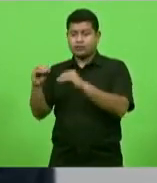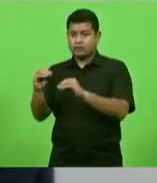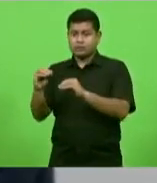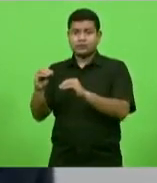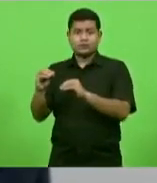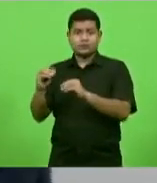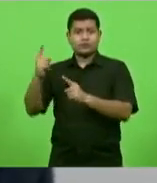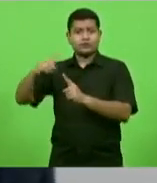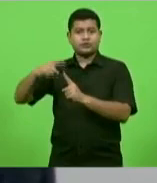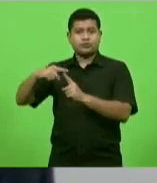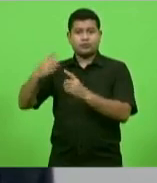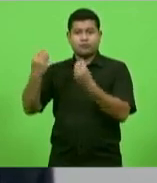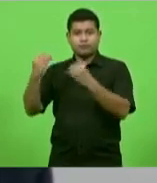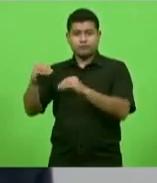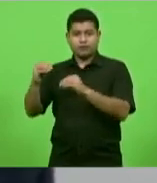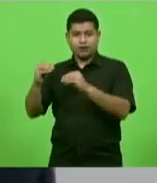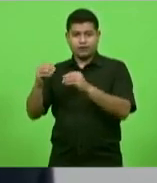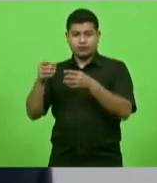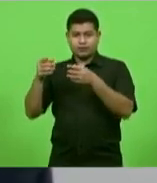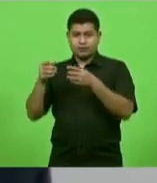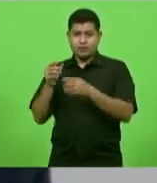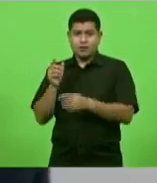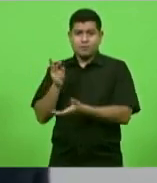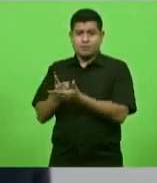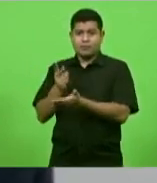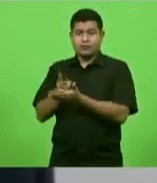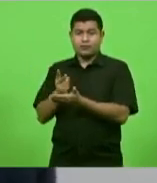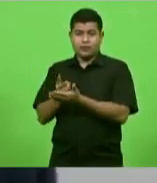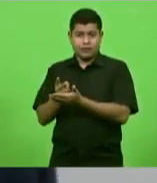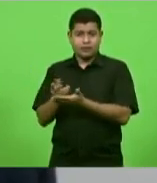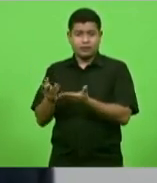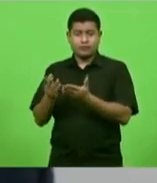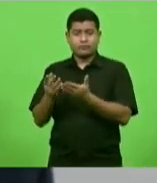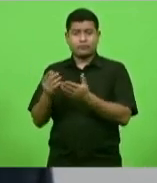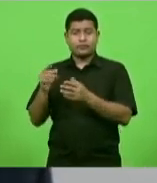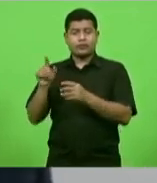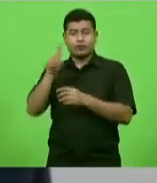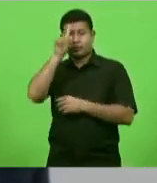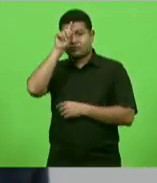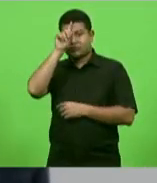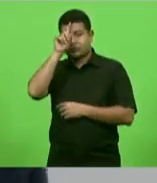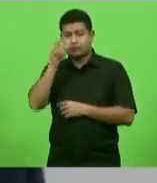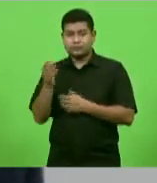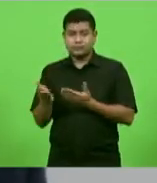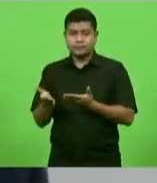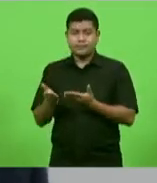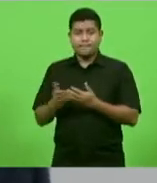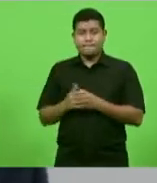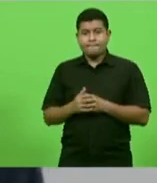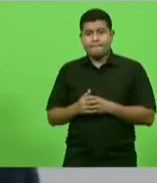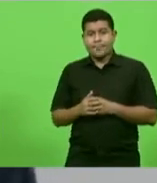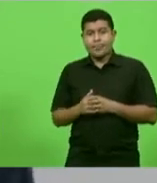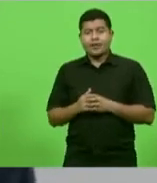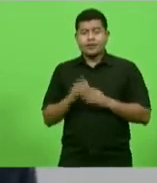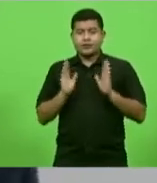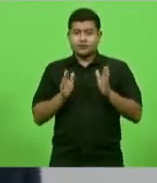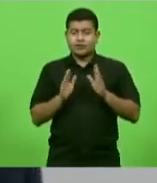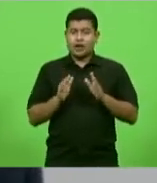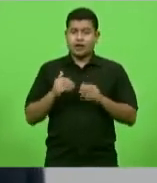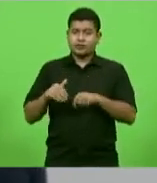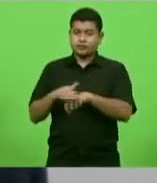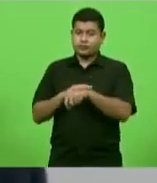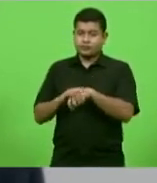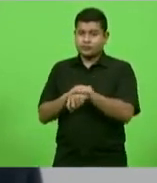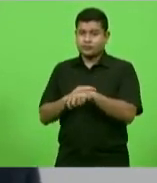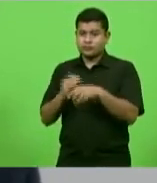verdade. Ele foi contratado como assim fosse. Que, a respeito do assunto, já teria conversado com